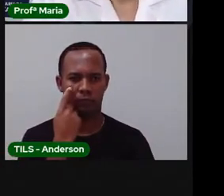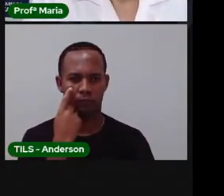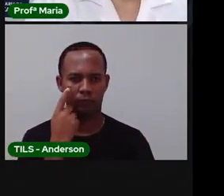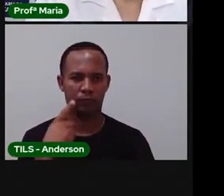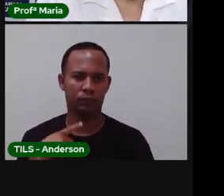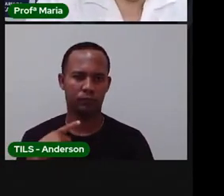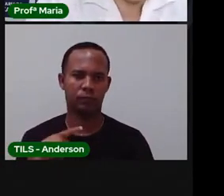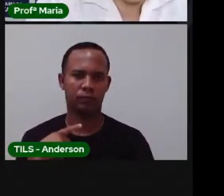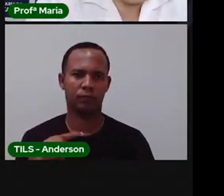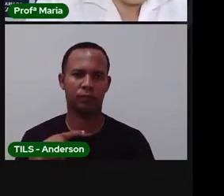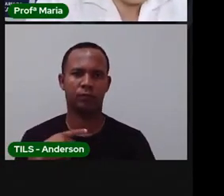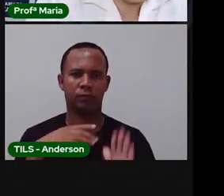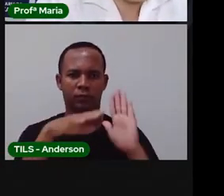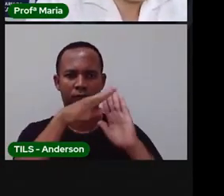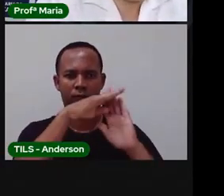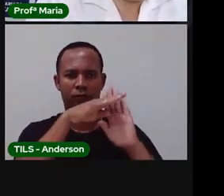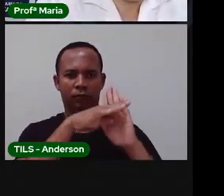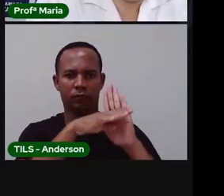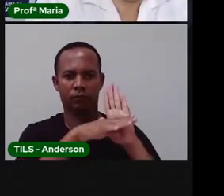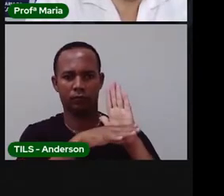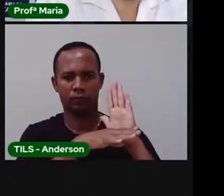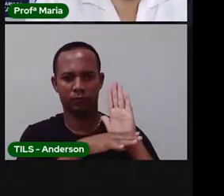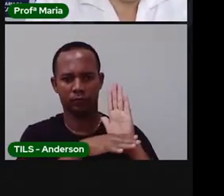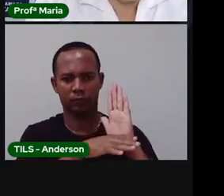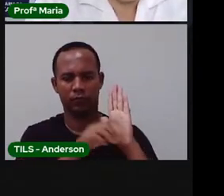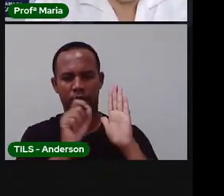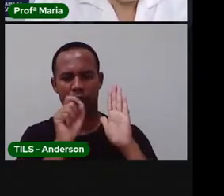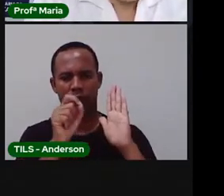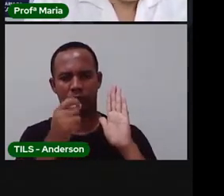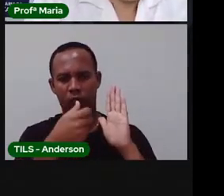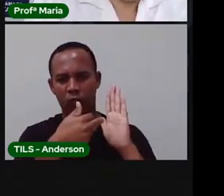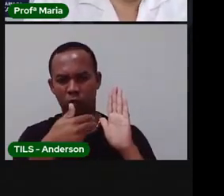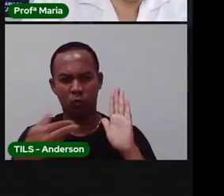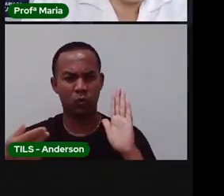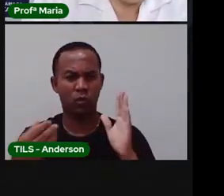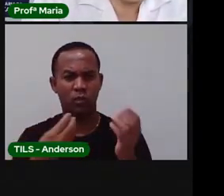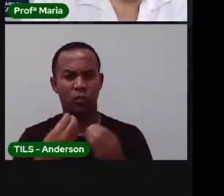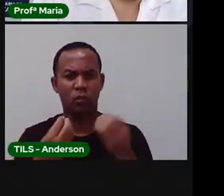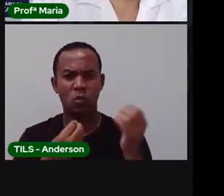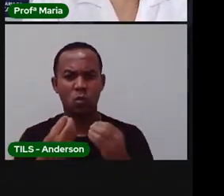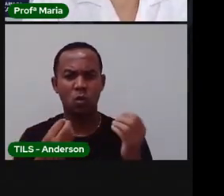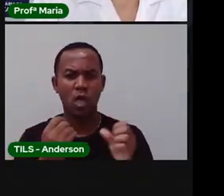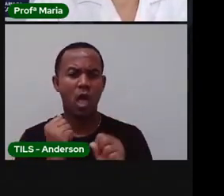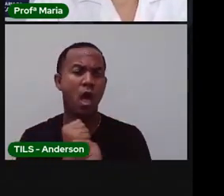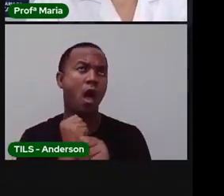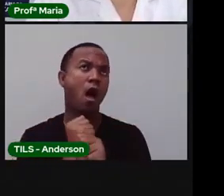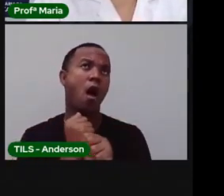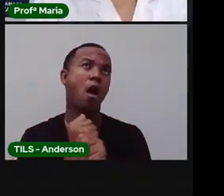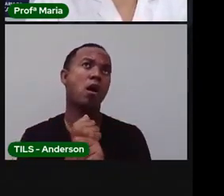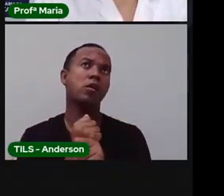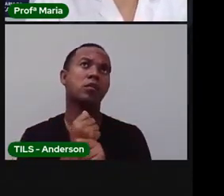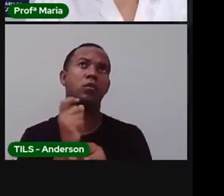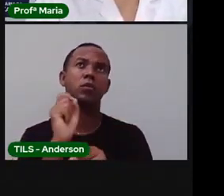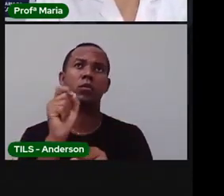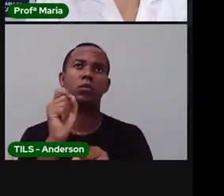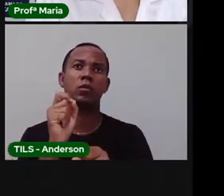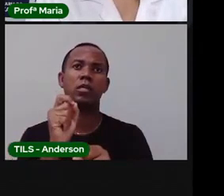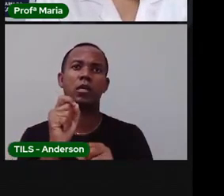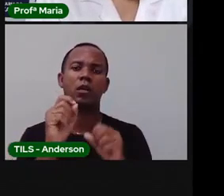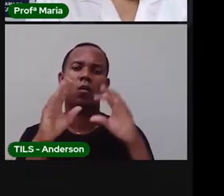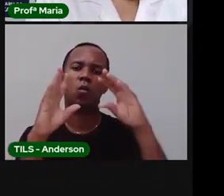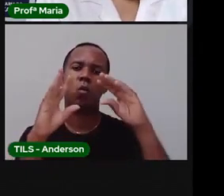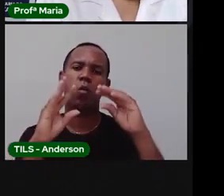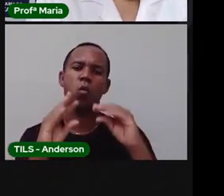tabelinha, e dentro dessa tabela existe o material e quantos anos para ele se decompor. O que é